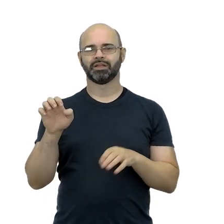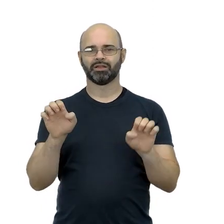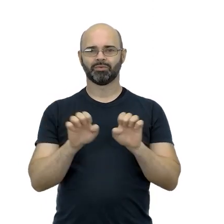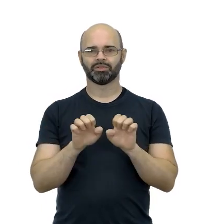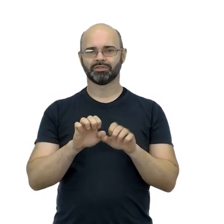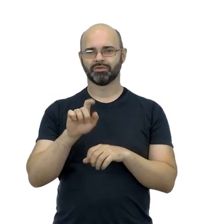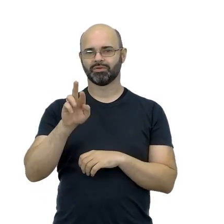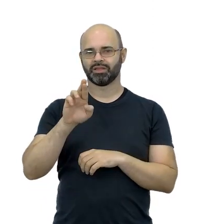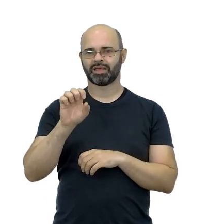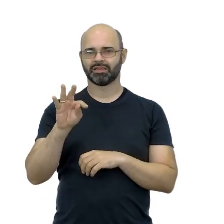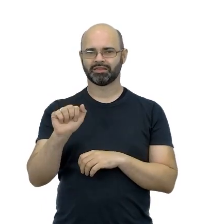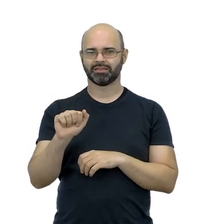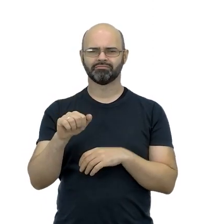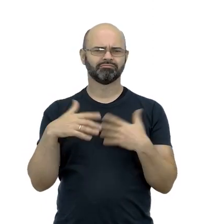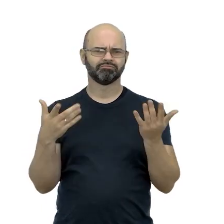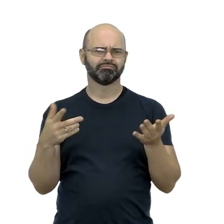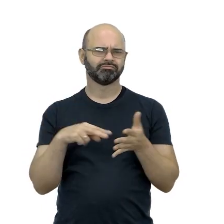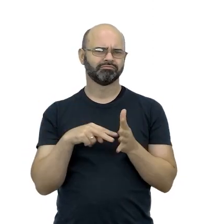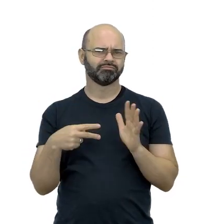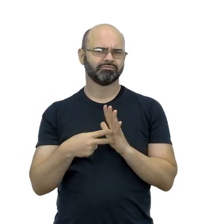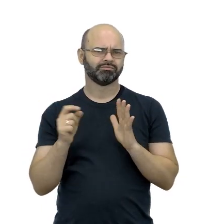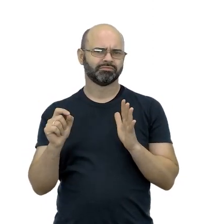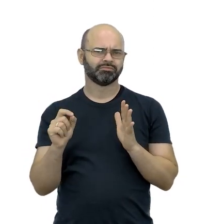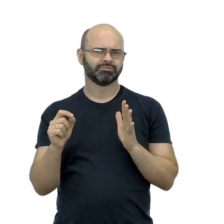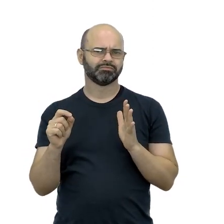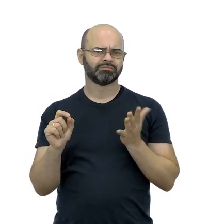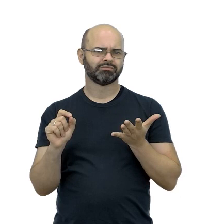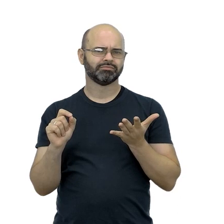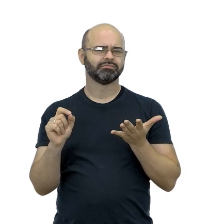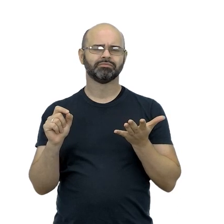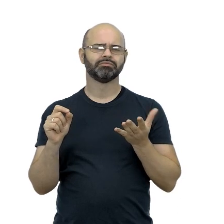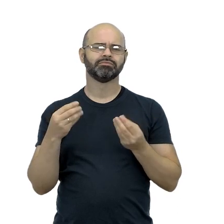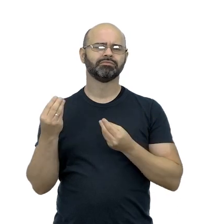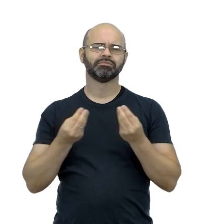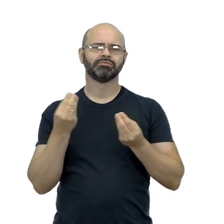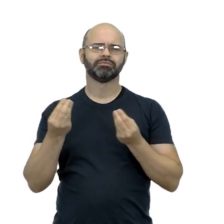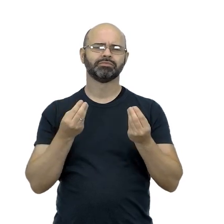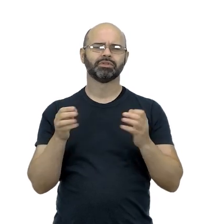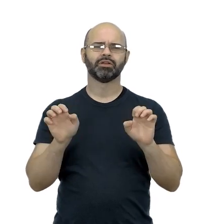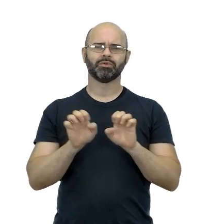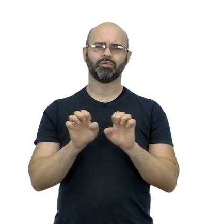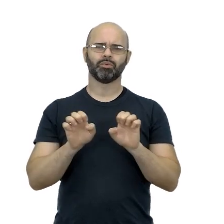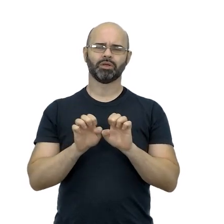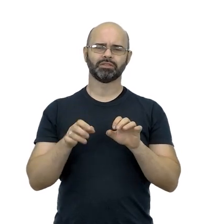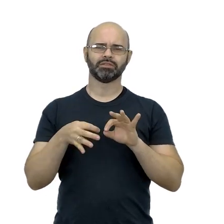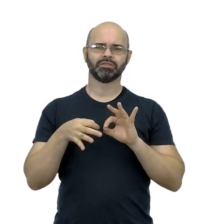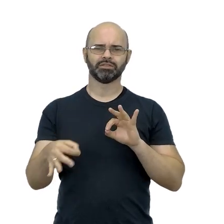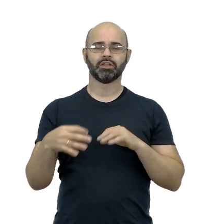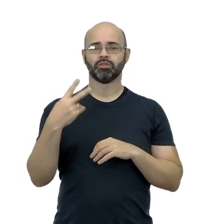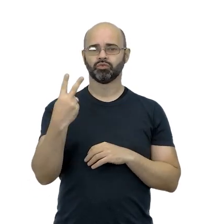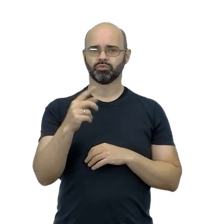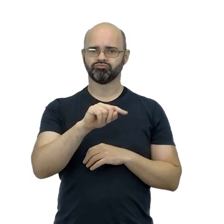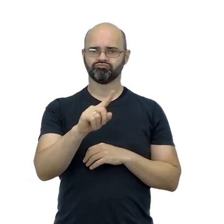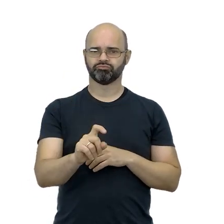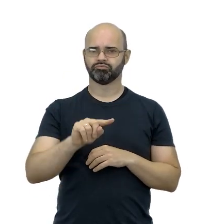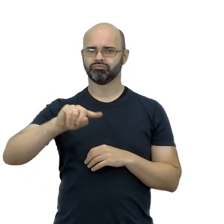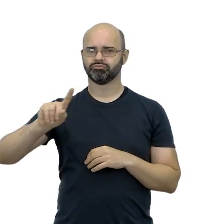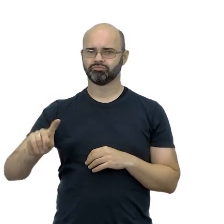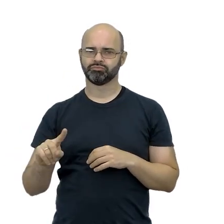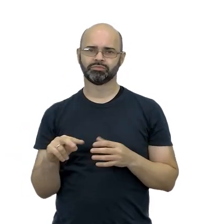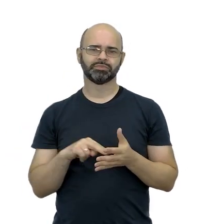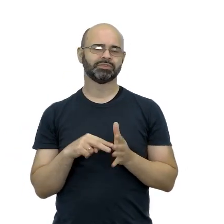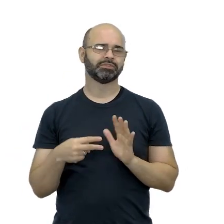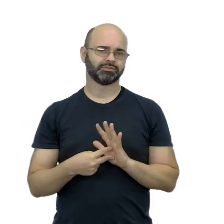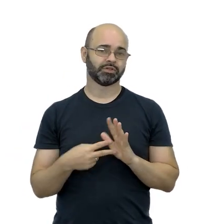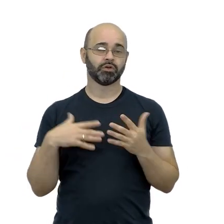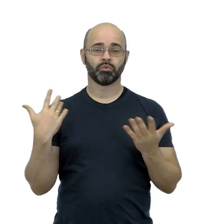ela é uma equação da reta, o que é esperado de uma equação linear com duas incógnitas? É esperado que quando eu